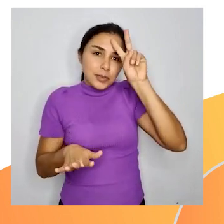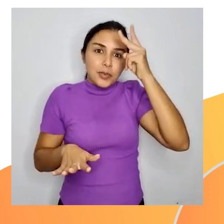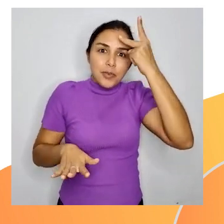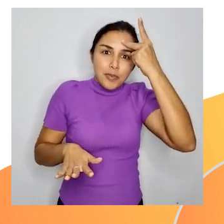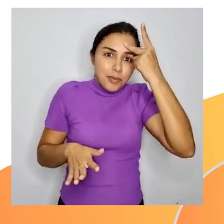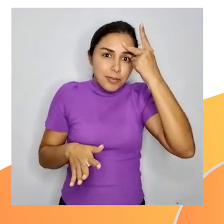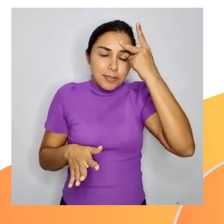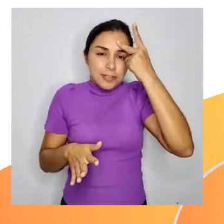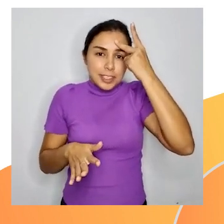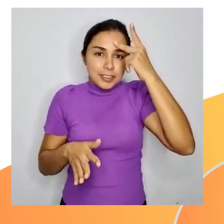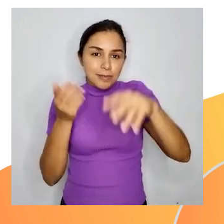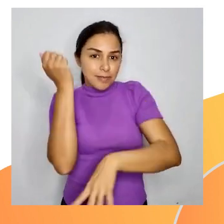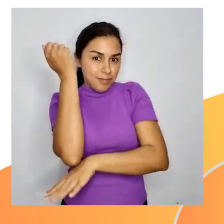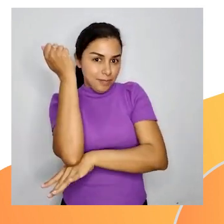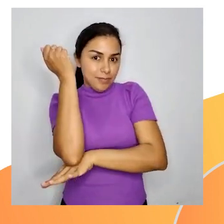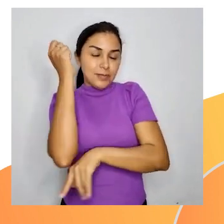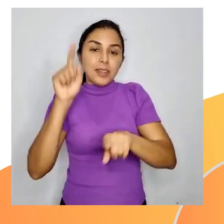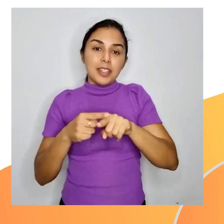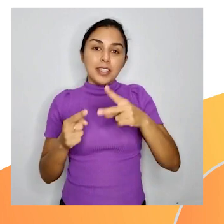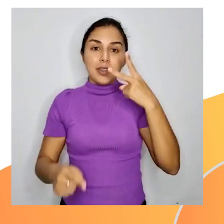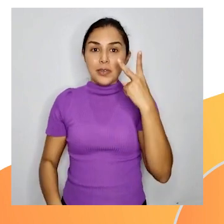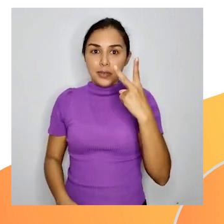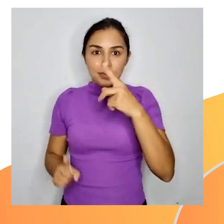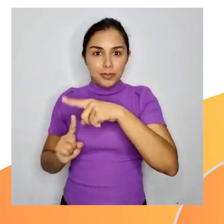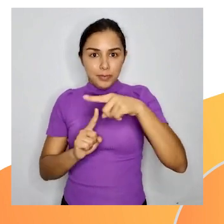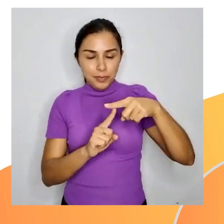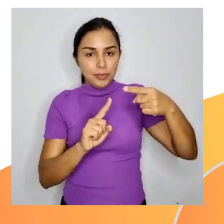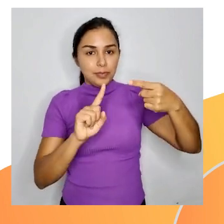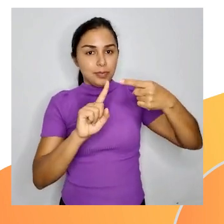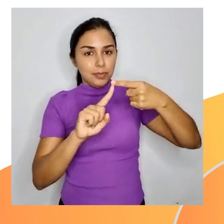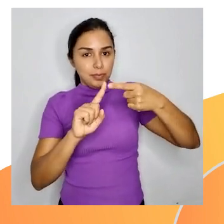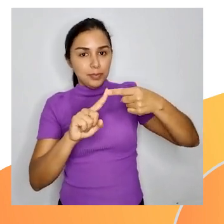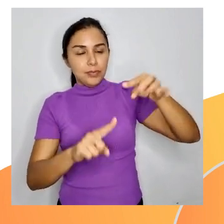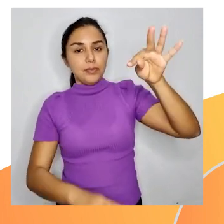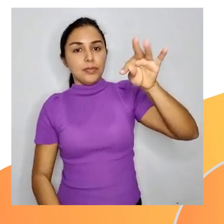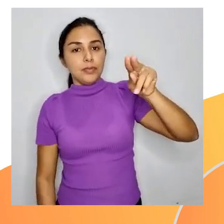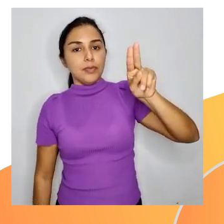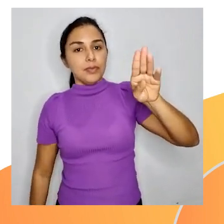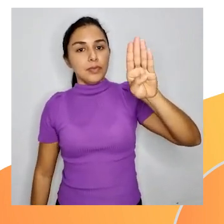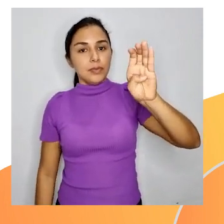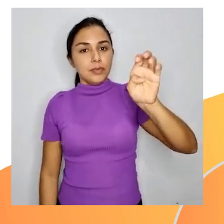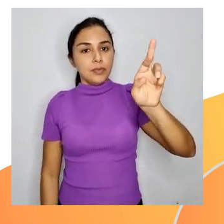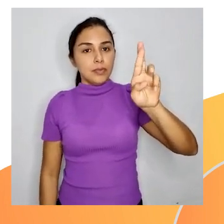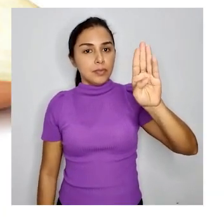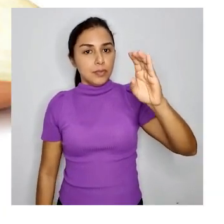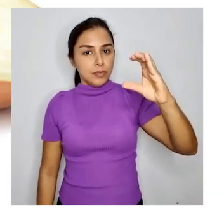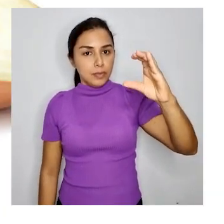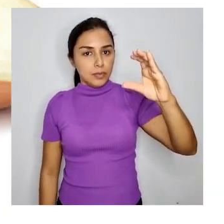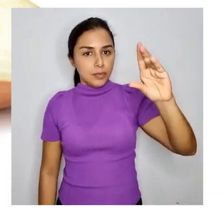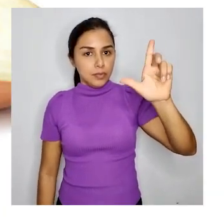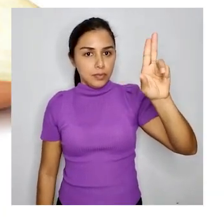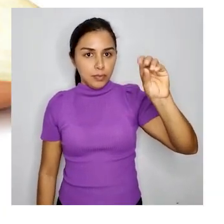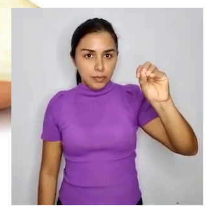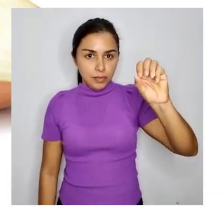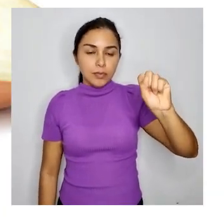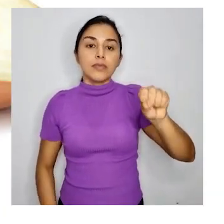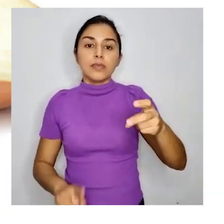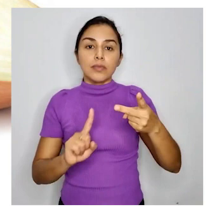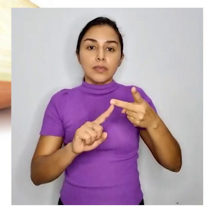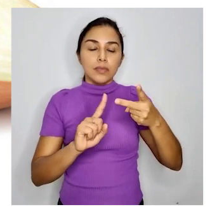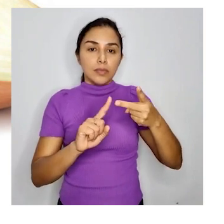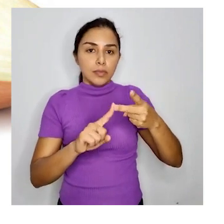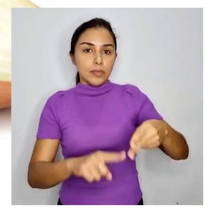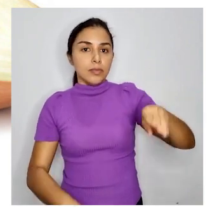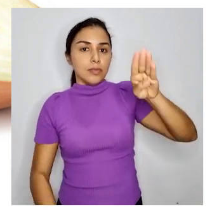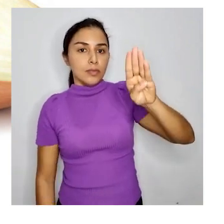muito com algumas raízes comestíveis, né? Mas aqui nós temos 2 tipos, tubérculos e os bulbos. Nos tubérculos, as